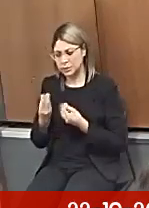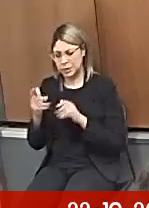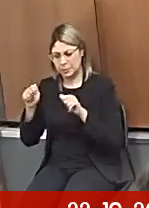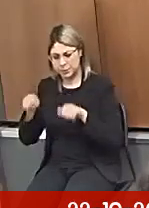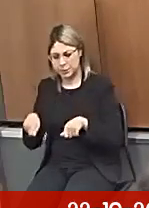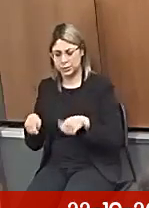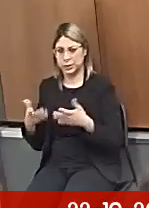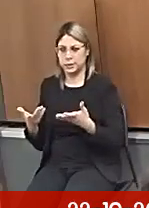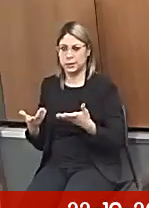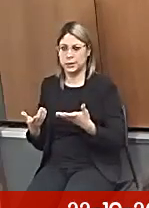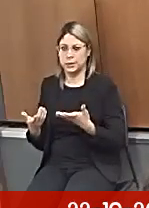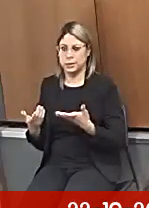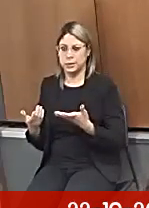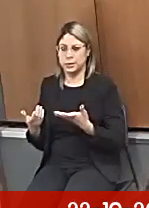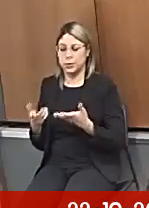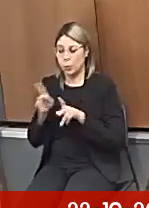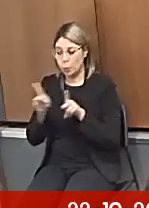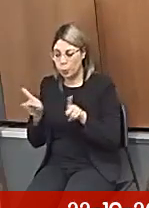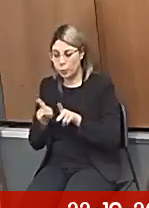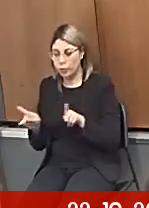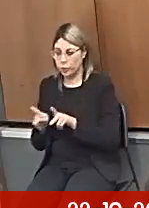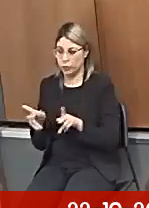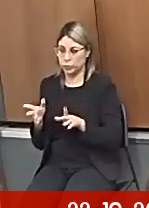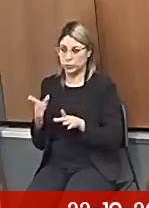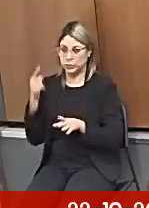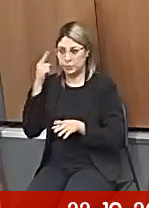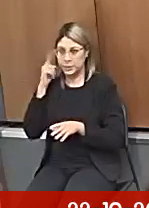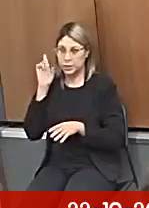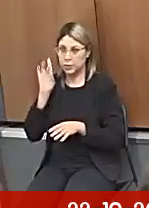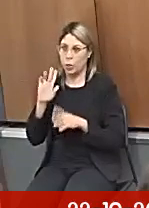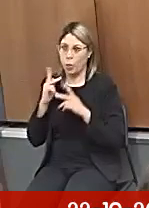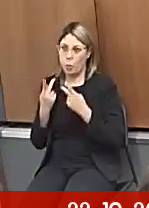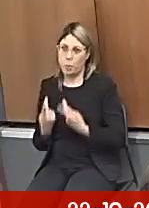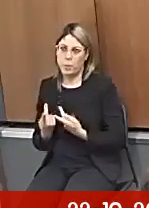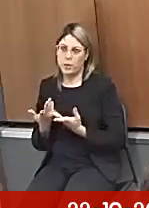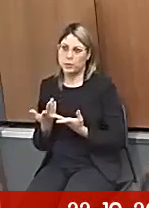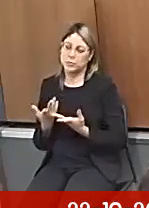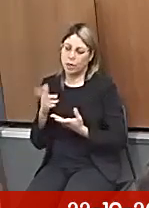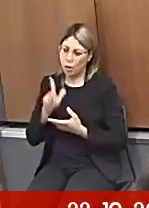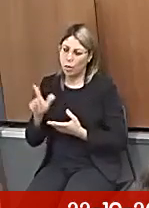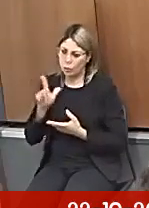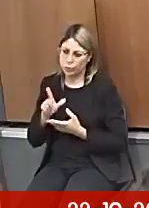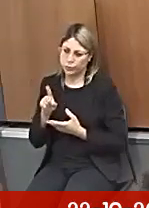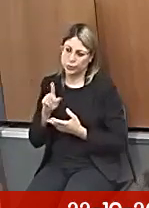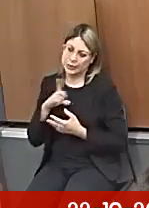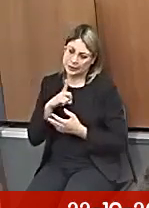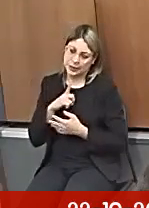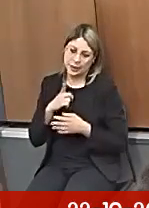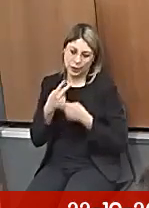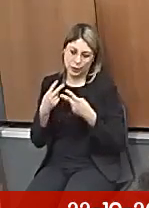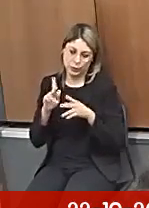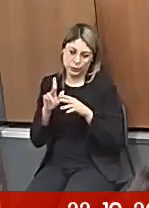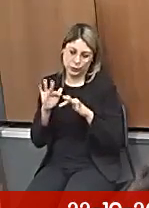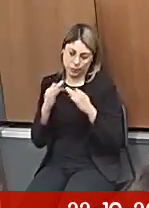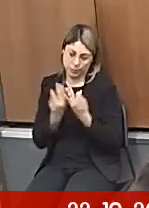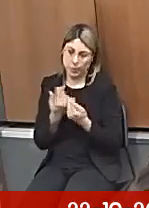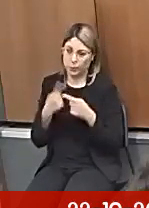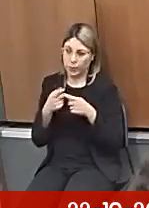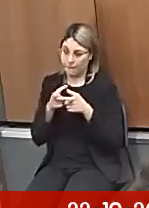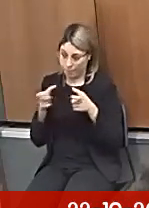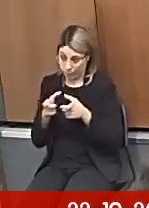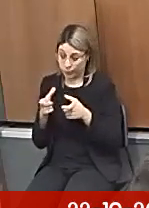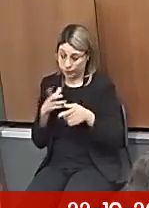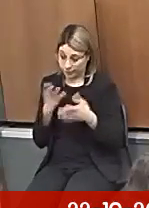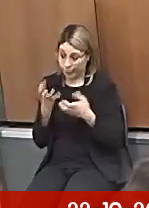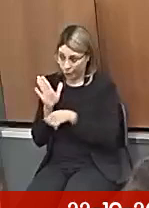capacitar o professor com esse olhar mais humanizado, porque, com certeza, ou ele tem um caso na família, porque a maioria que participa disso tem um